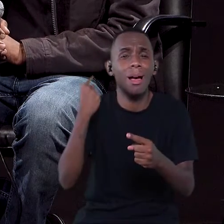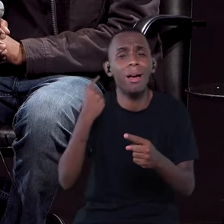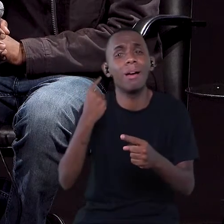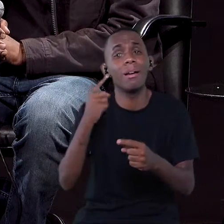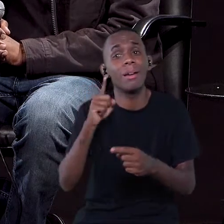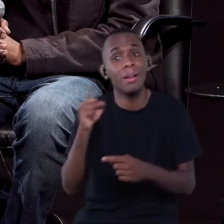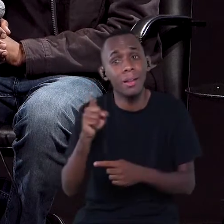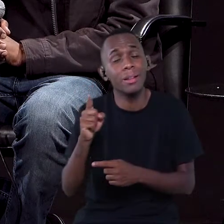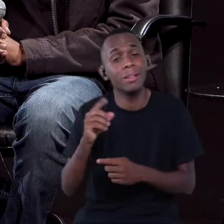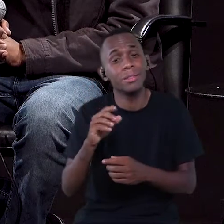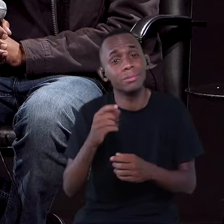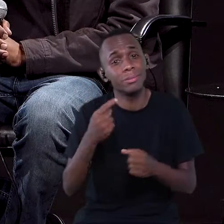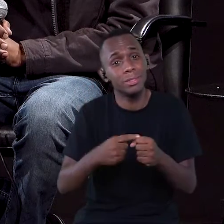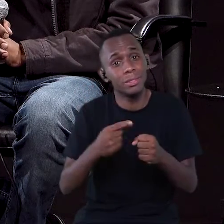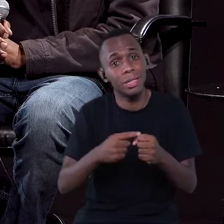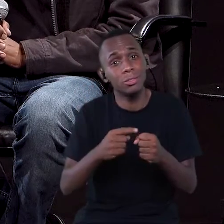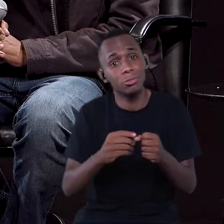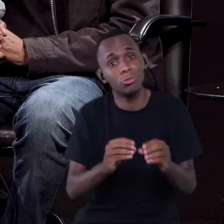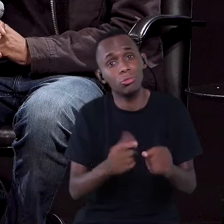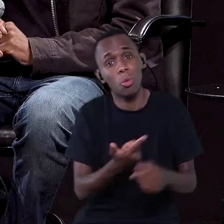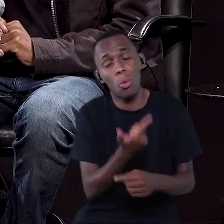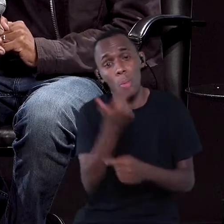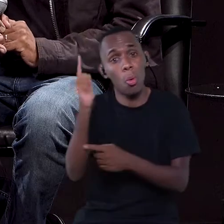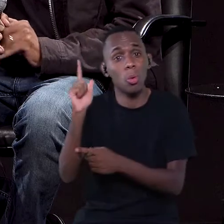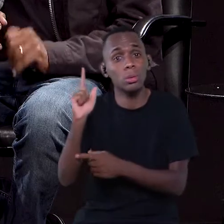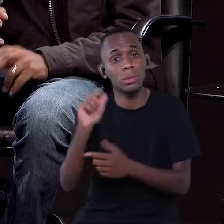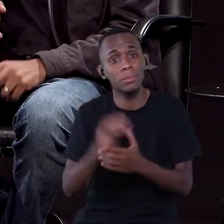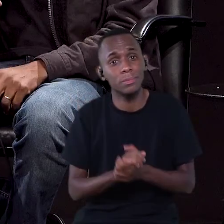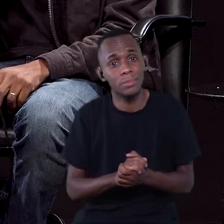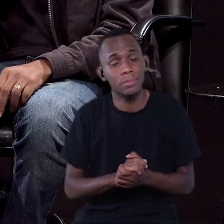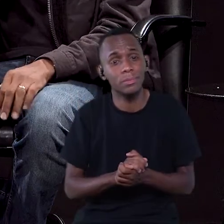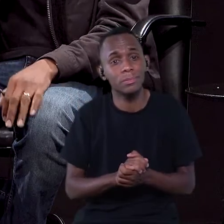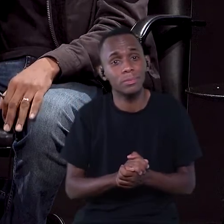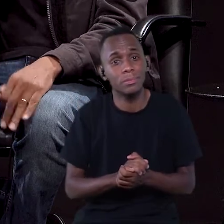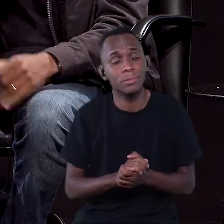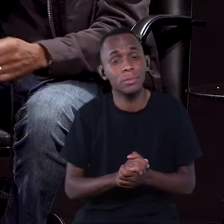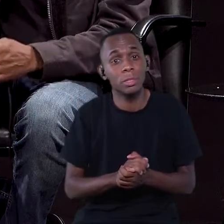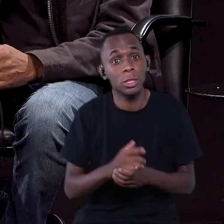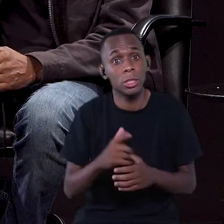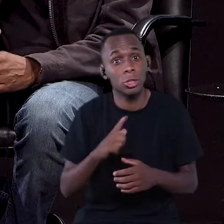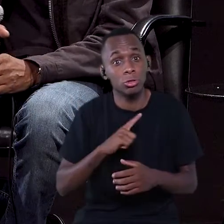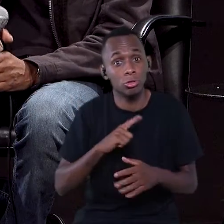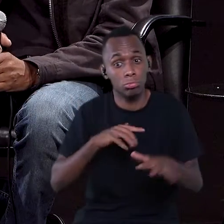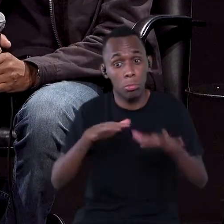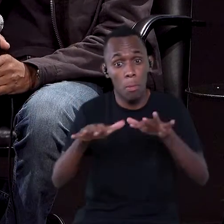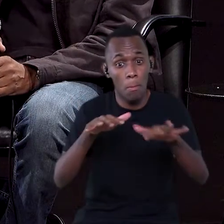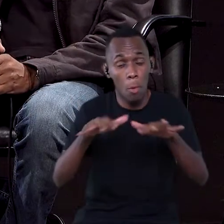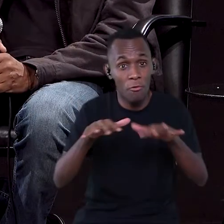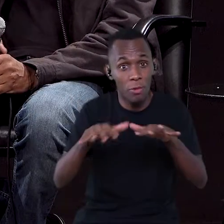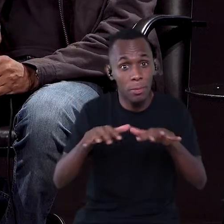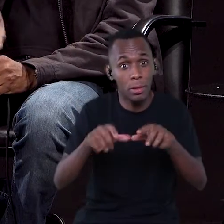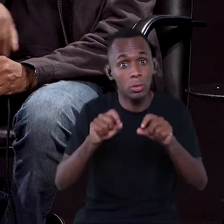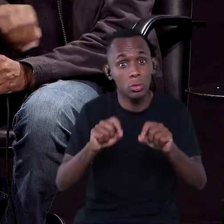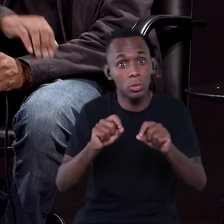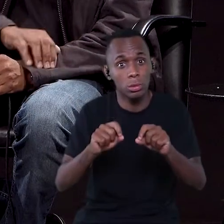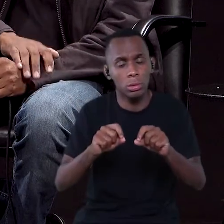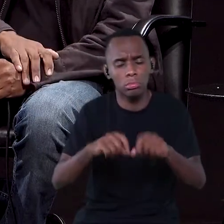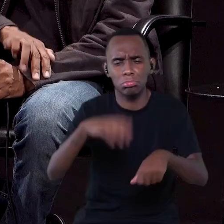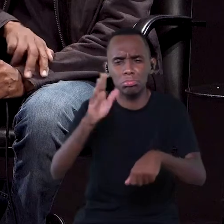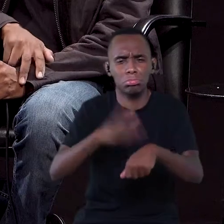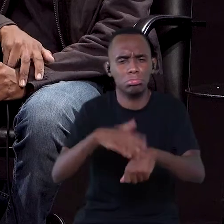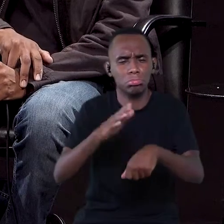ele de Juiz de Fora, né? Mas ia a Belo Horizonte com frequência, a gente tinha um movimento lá, que se chamava